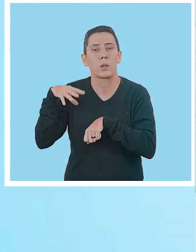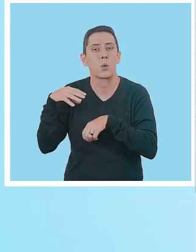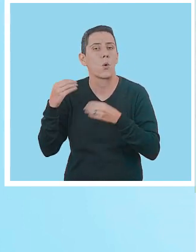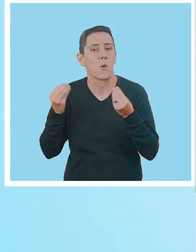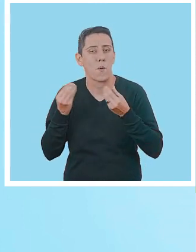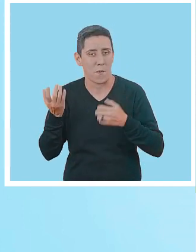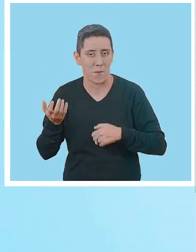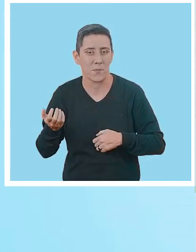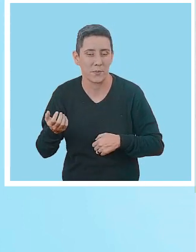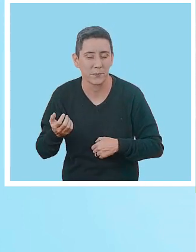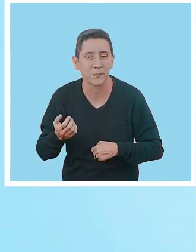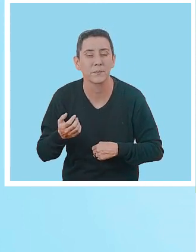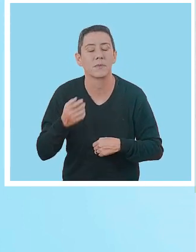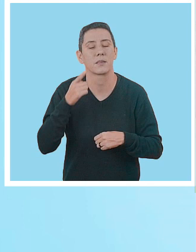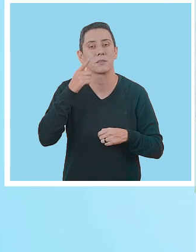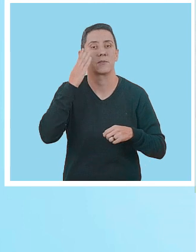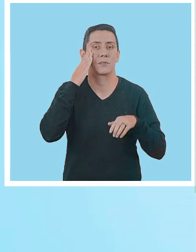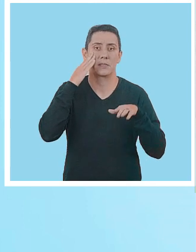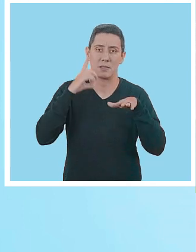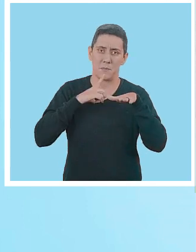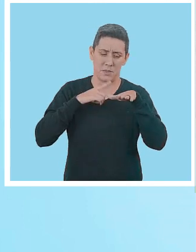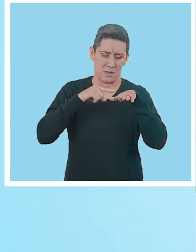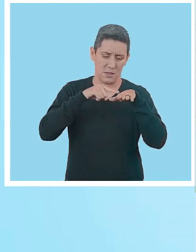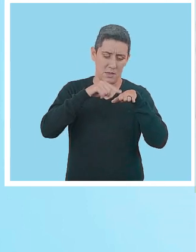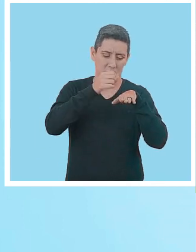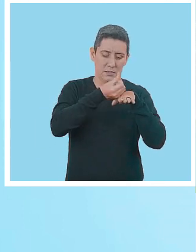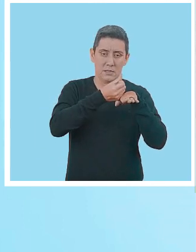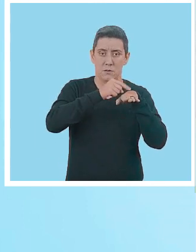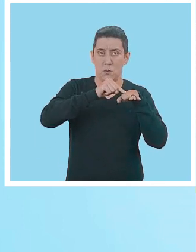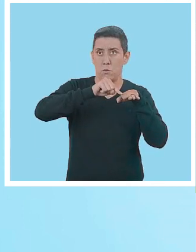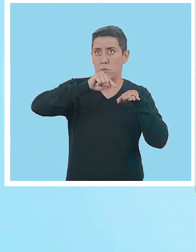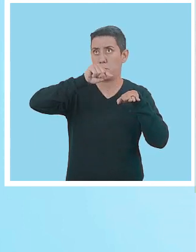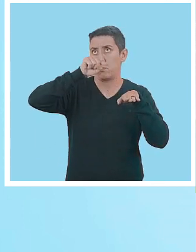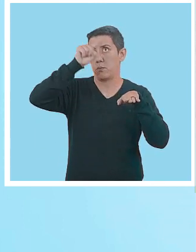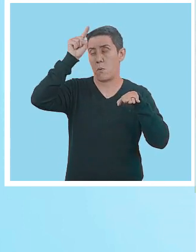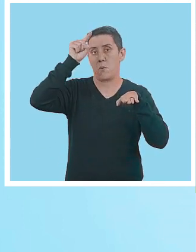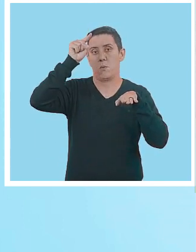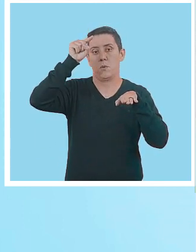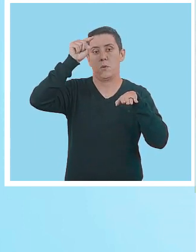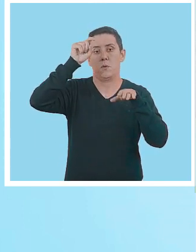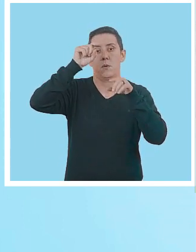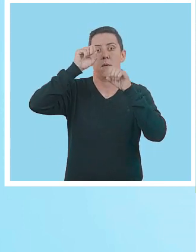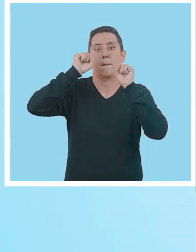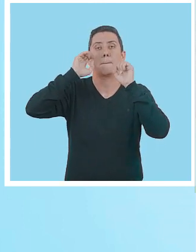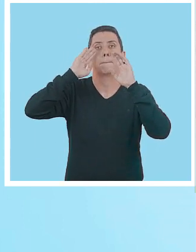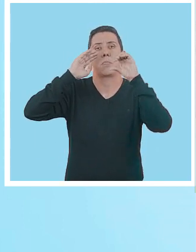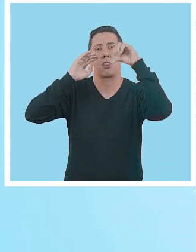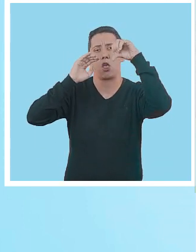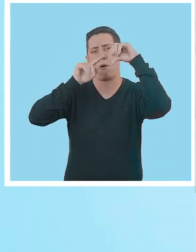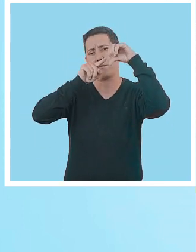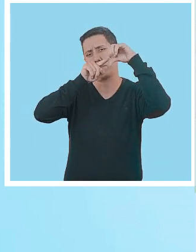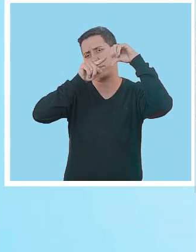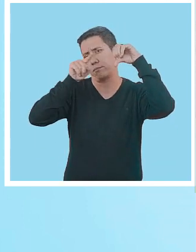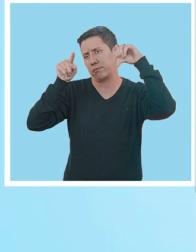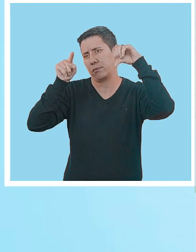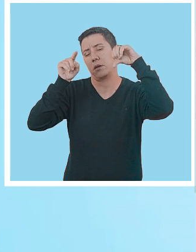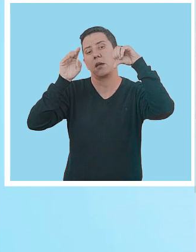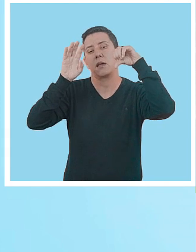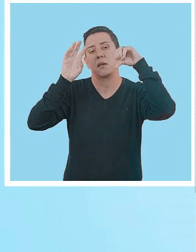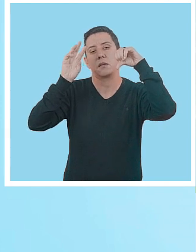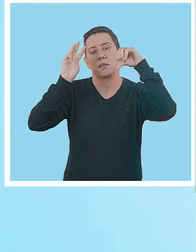ali por volta das horas da manhã você tem a máxima potência né e é o final do dia potência vai caindo até chegar ali por volta das 6 horas da tarde